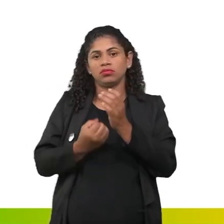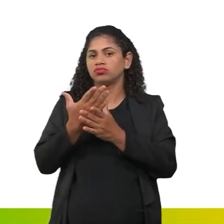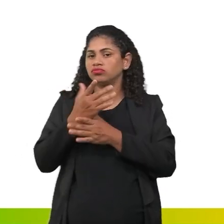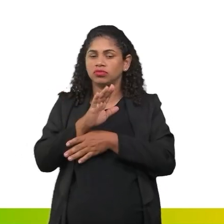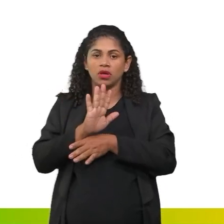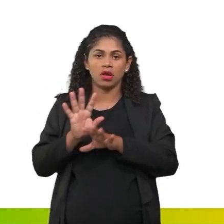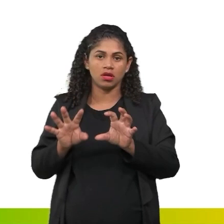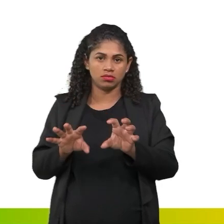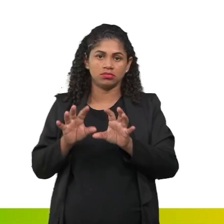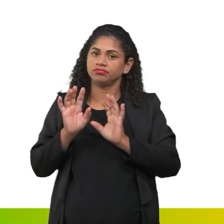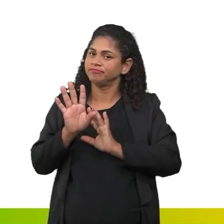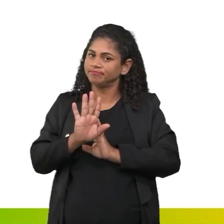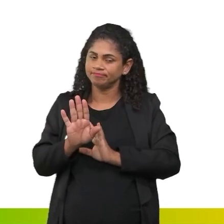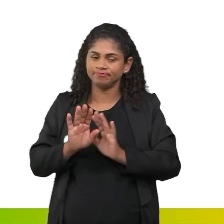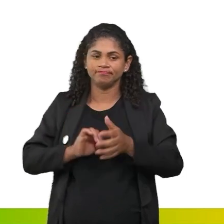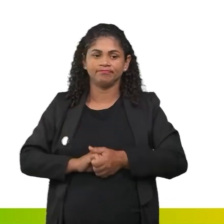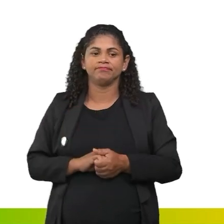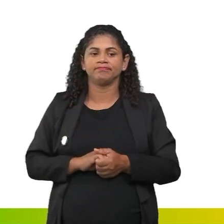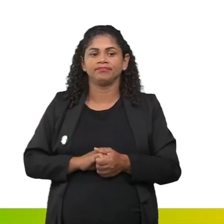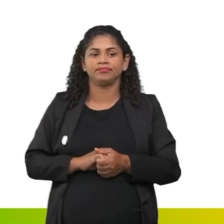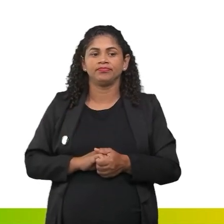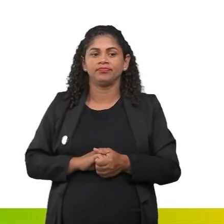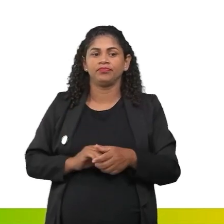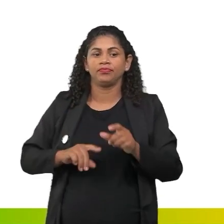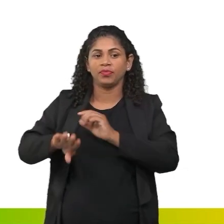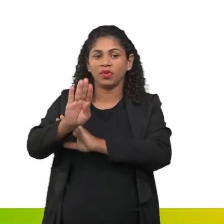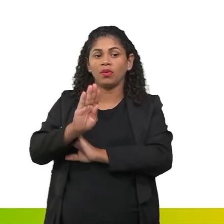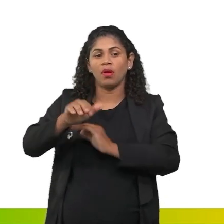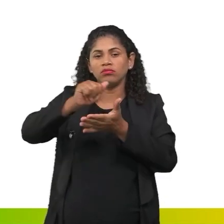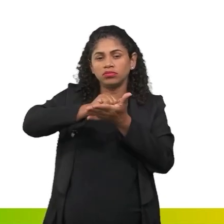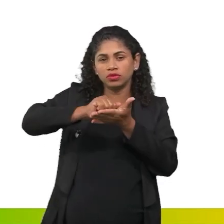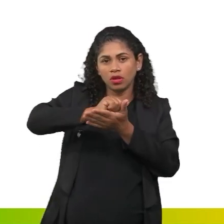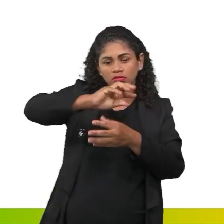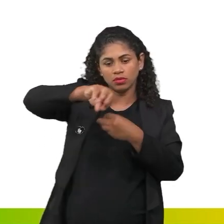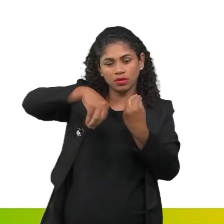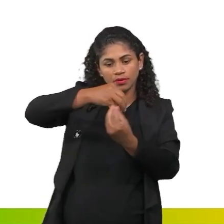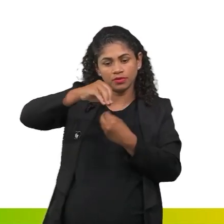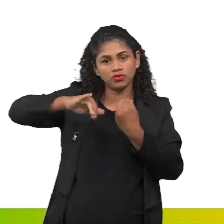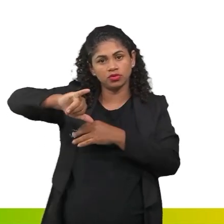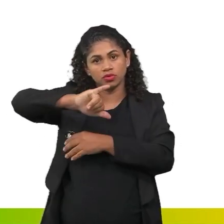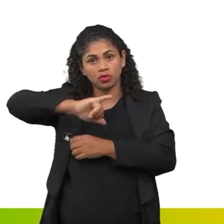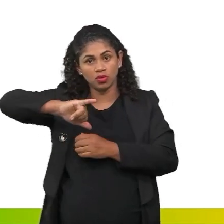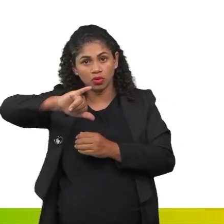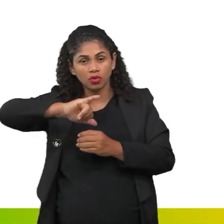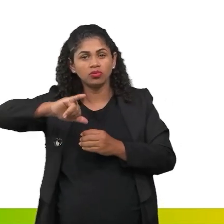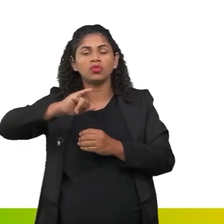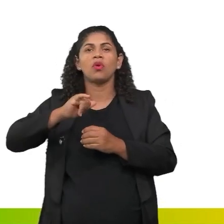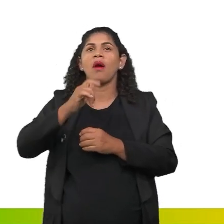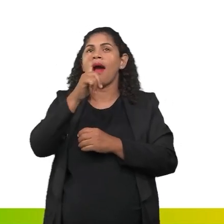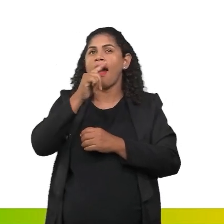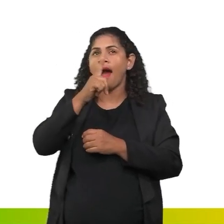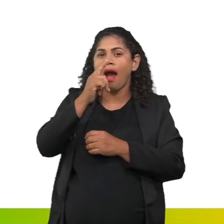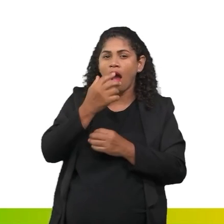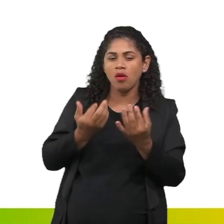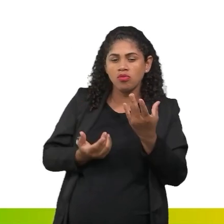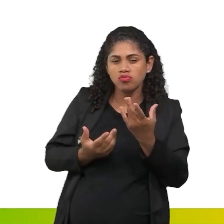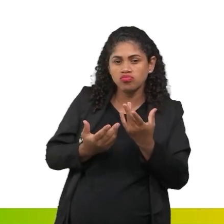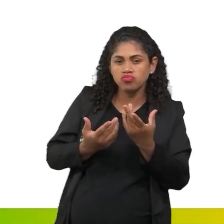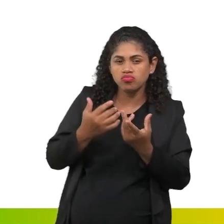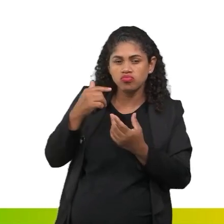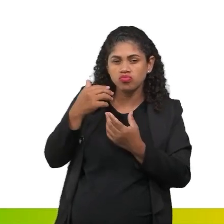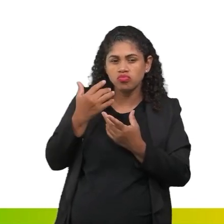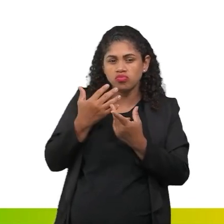sabão. A letra B. A saponificação é a mistura de óleos com água quente, sem